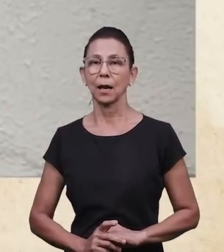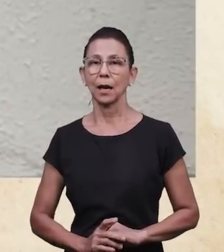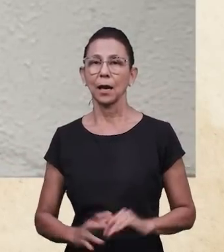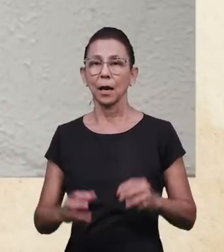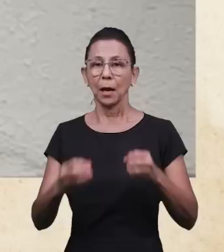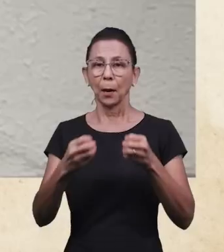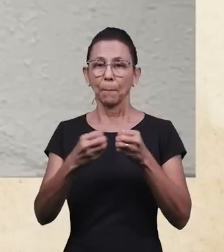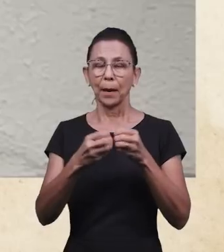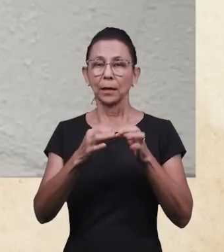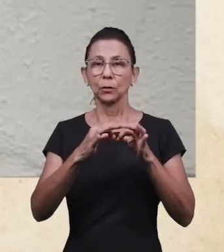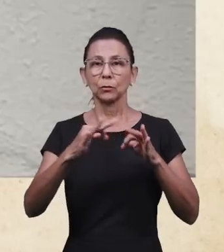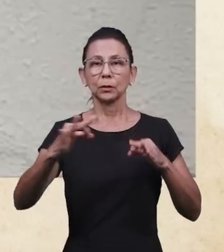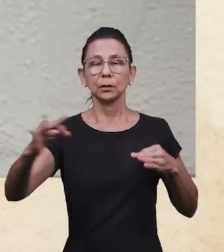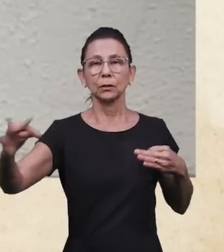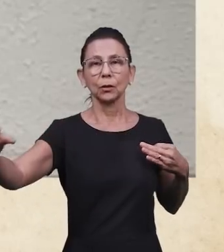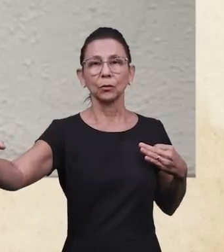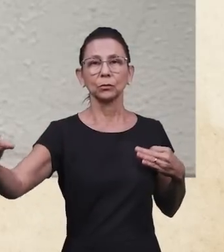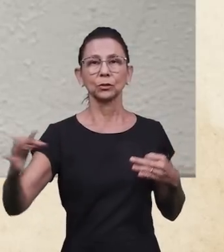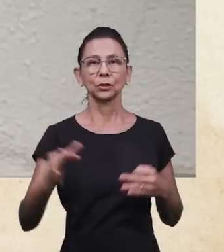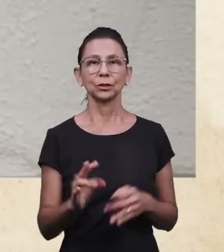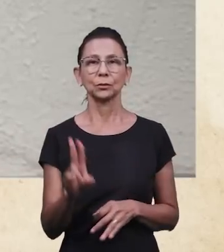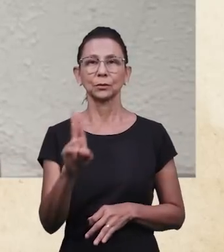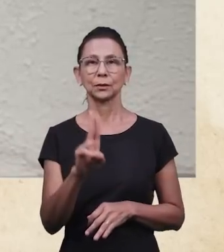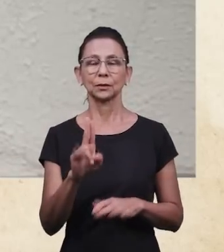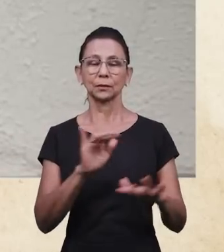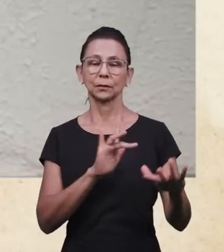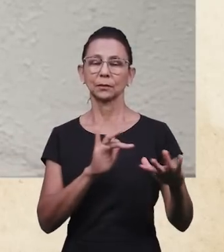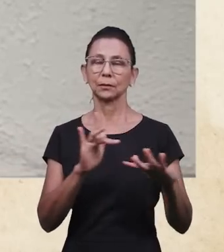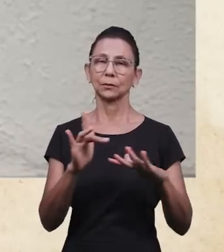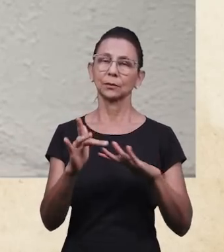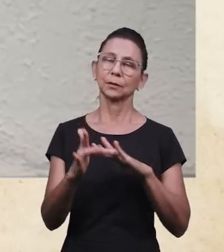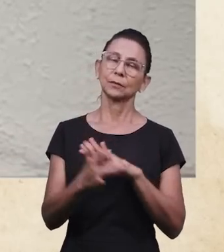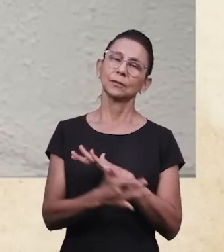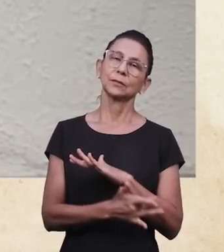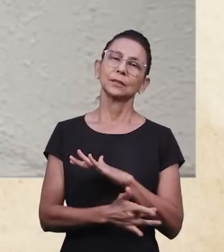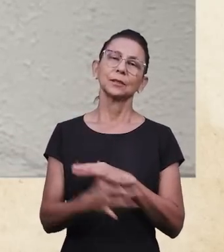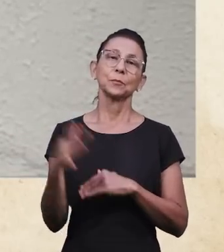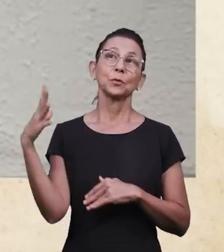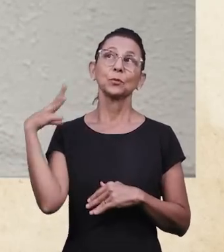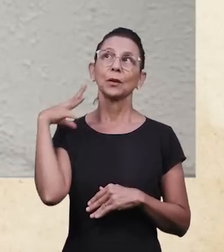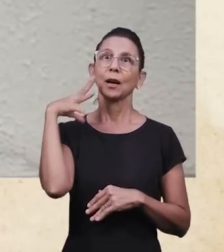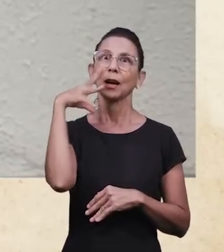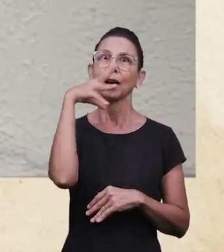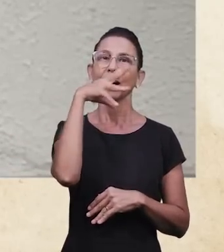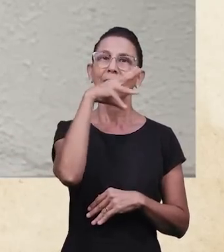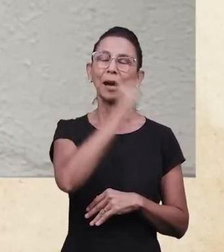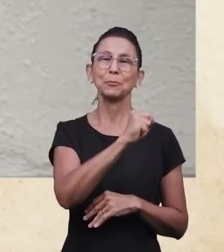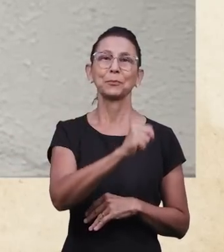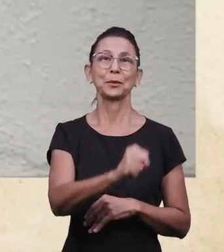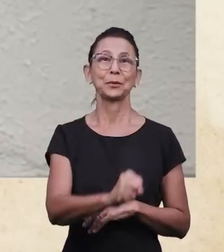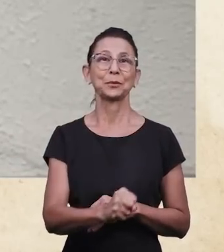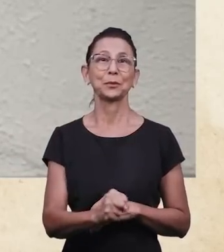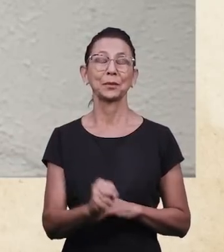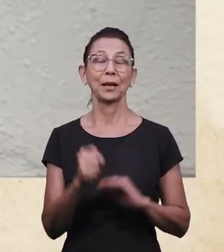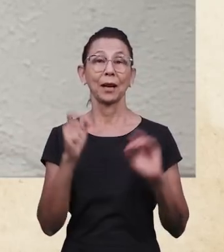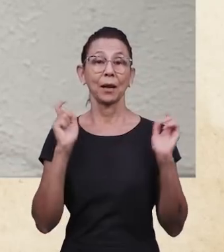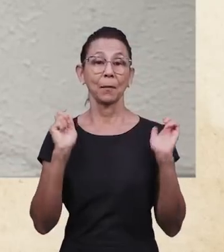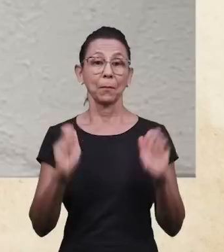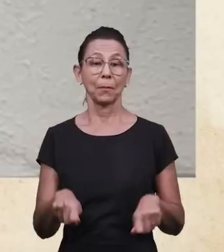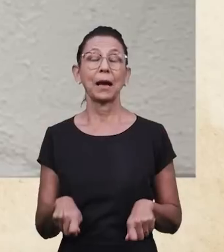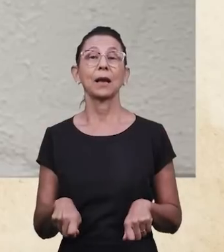veloz, capaz de alcançar centenas, milhares de pessoas. E Deus